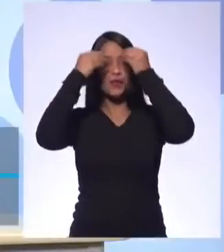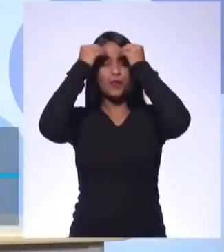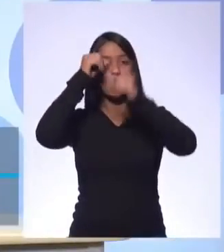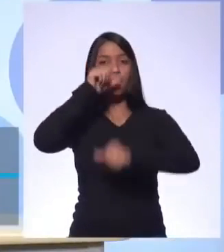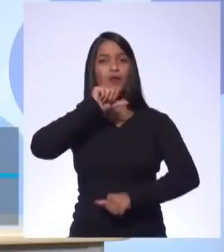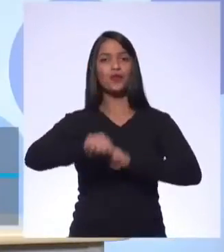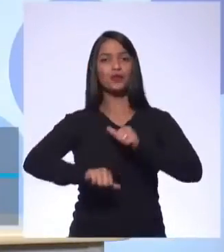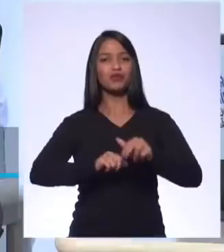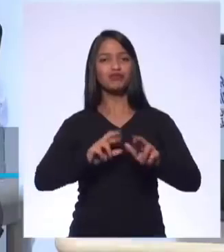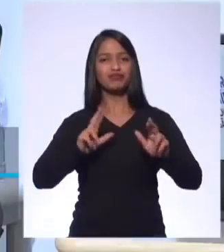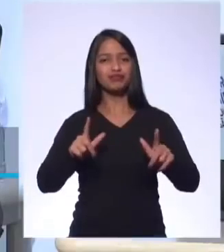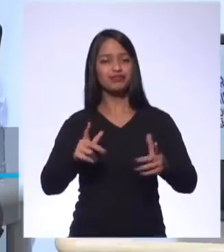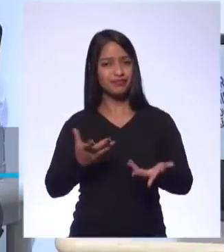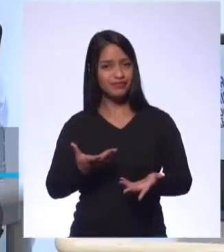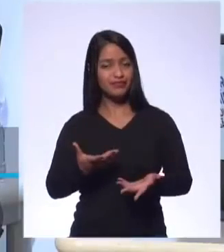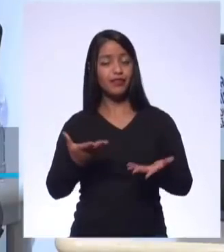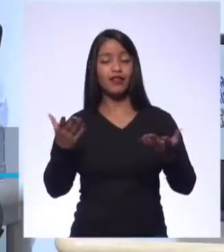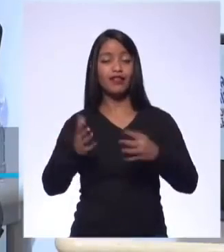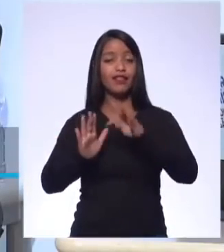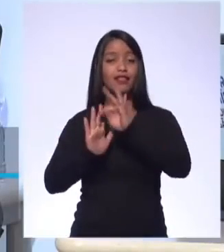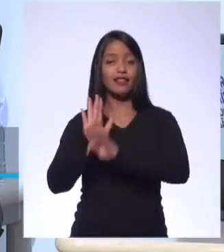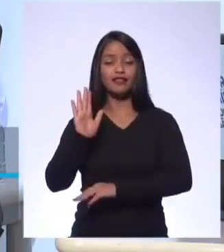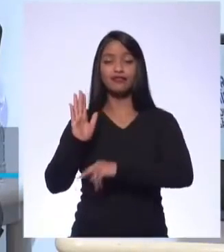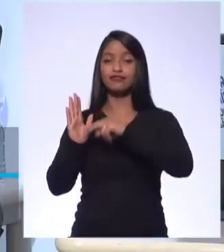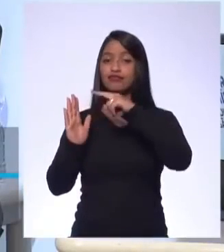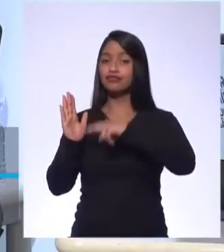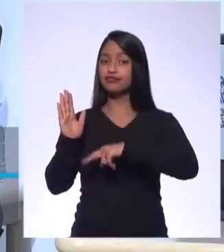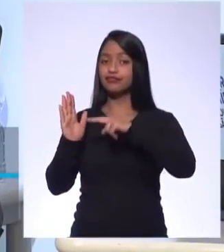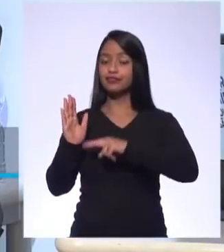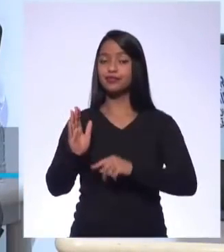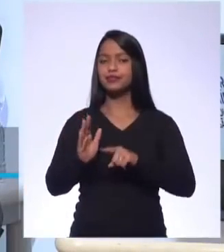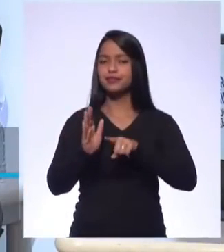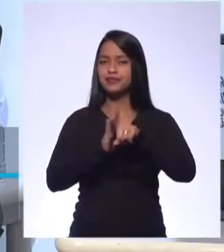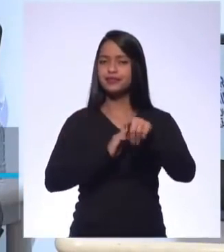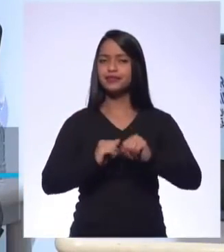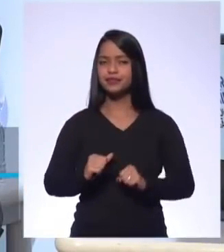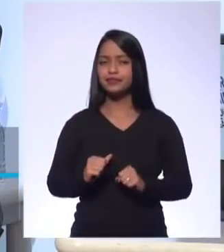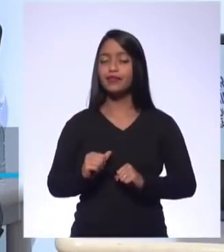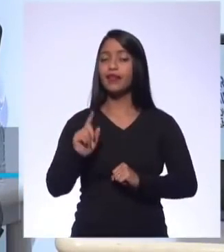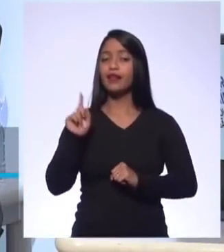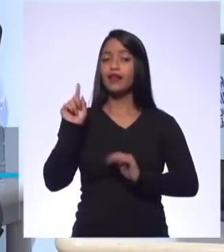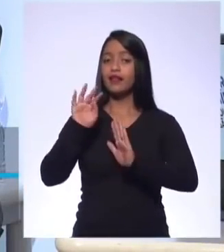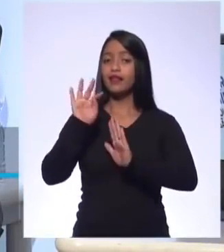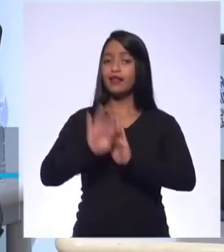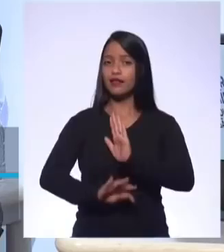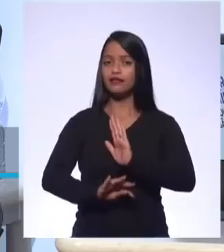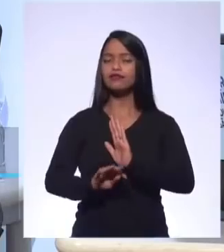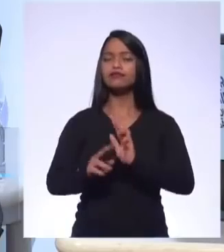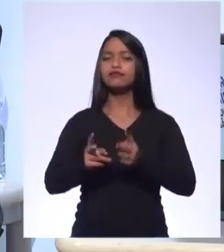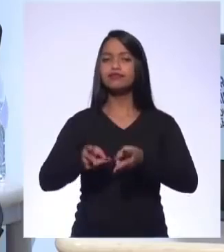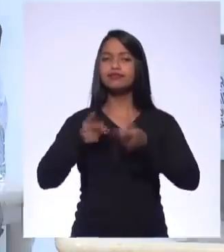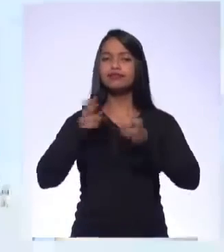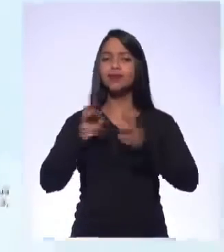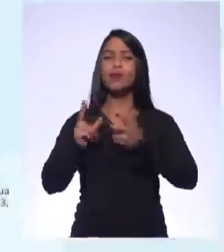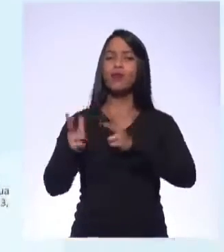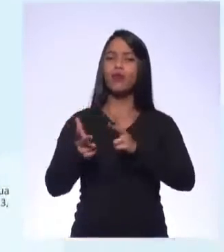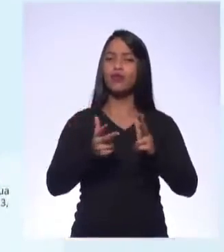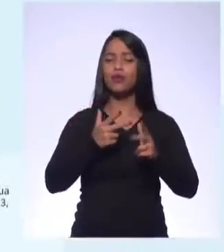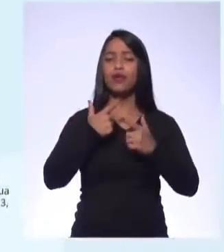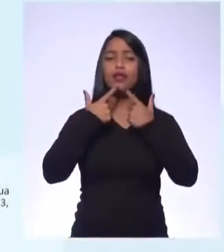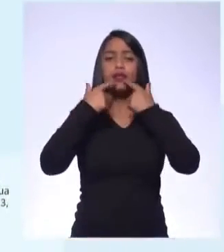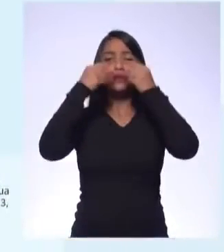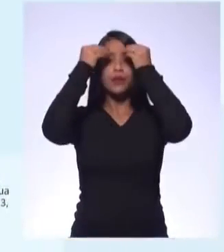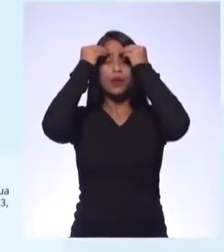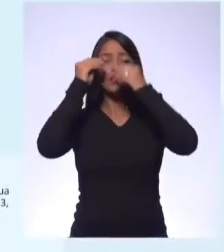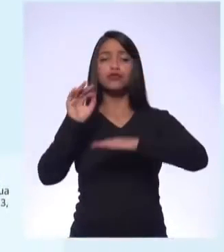mesmo. Então a gente vai analisar esse texto aqui. Durante a conversa é possível notar que eles utilizam linguagem formal, informal ou